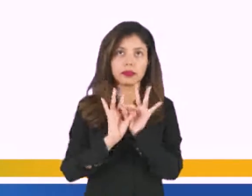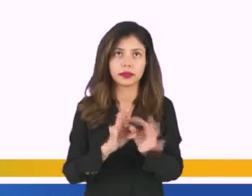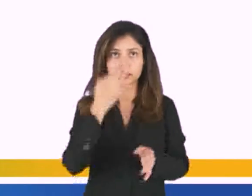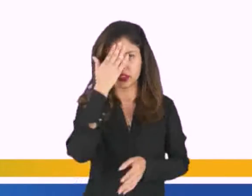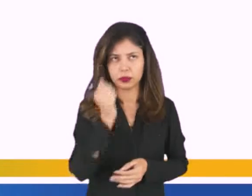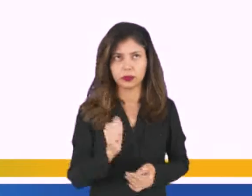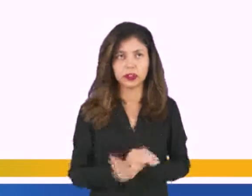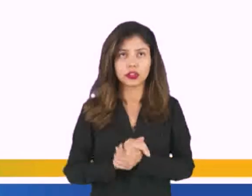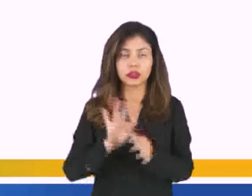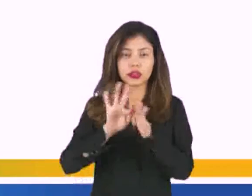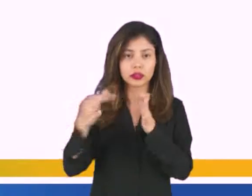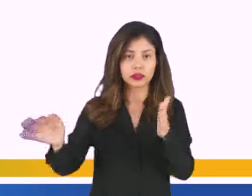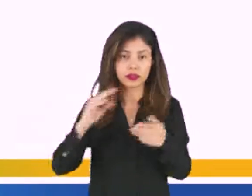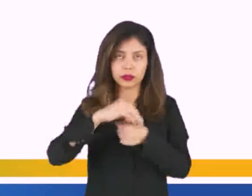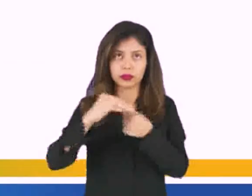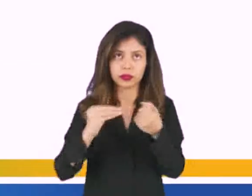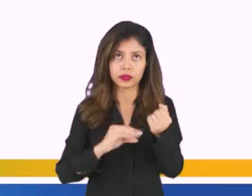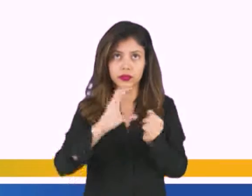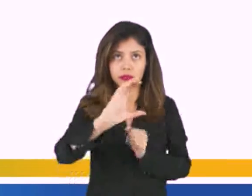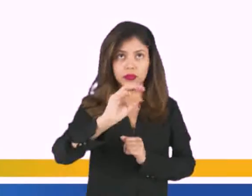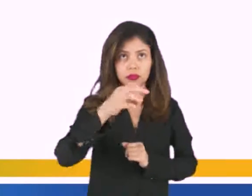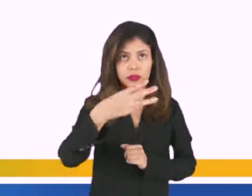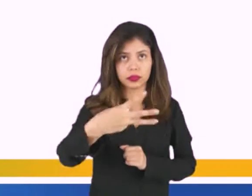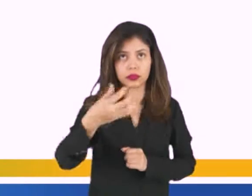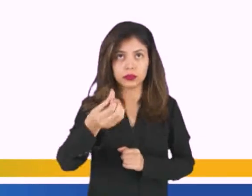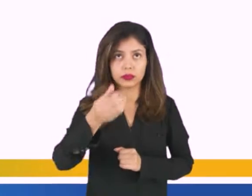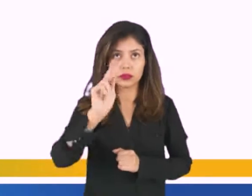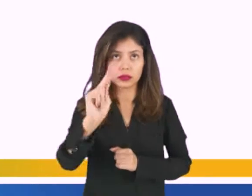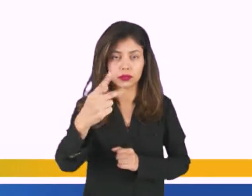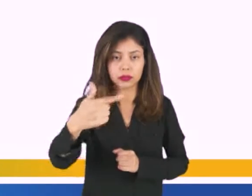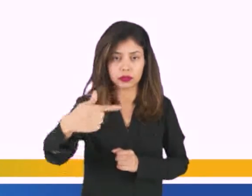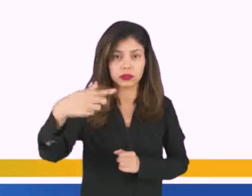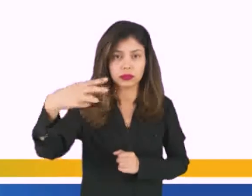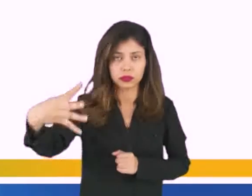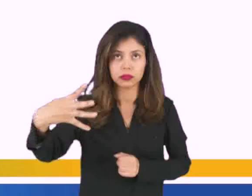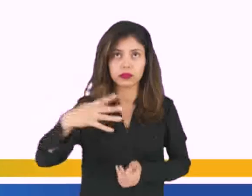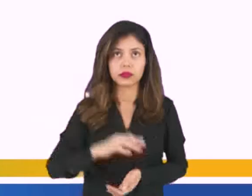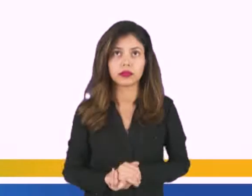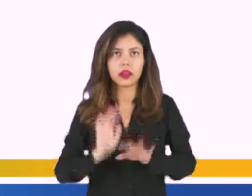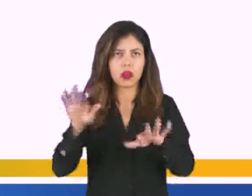simples. Sabendo que sua fórmula molecular é